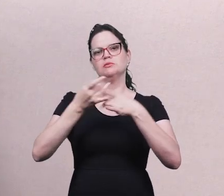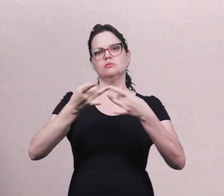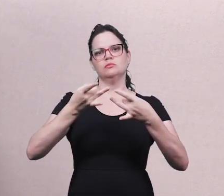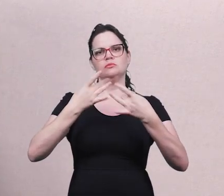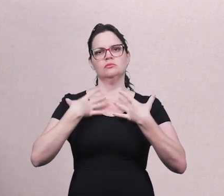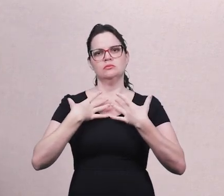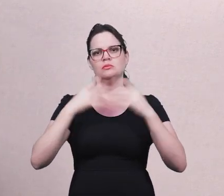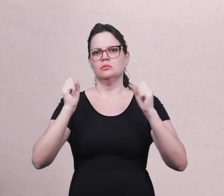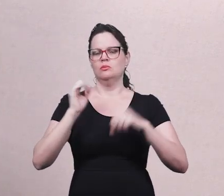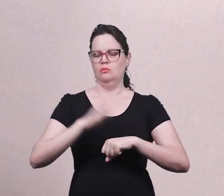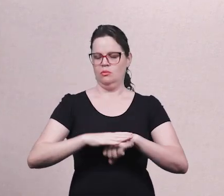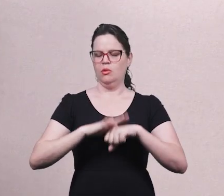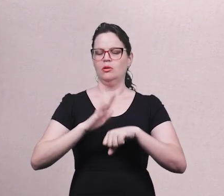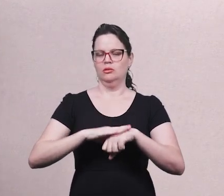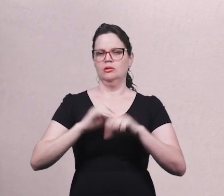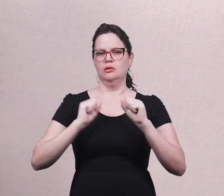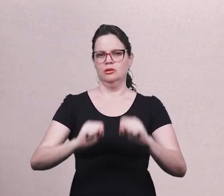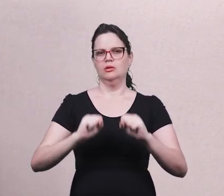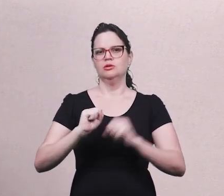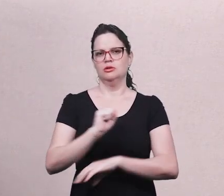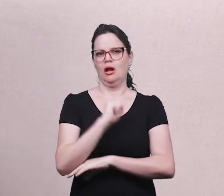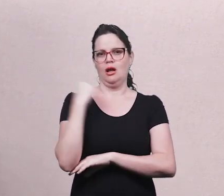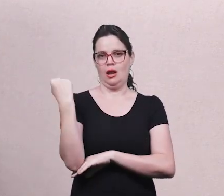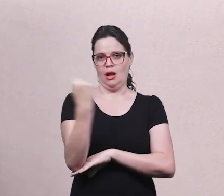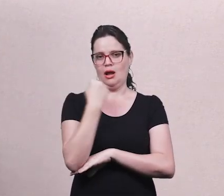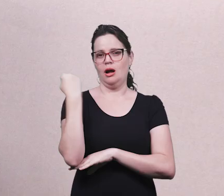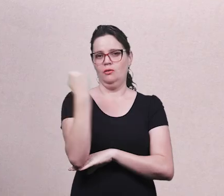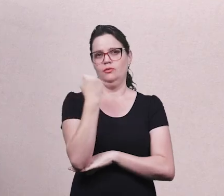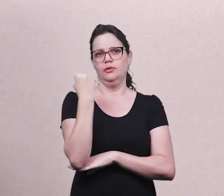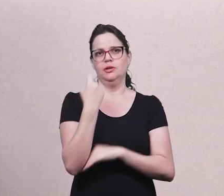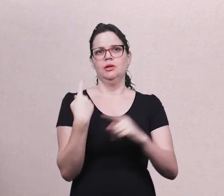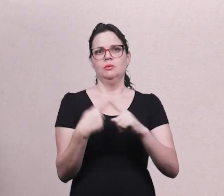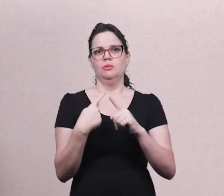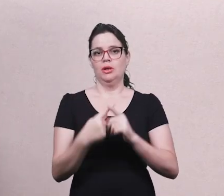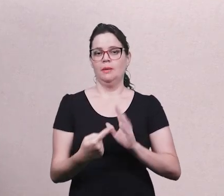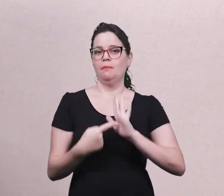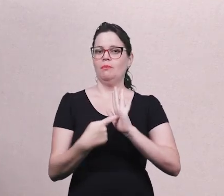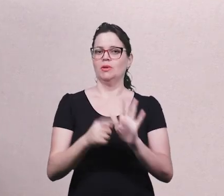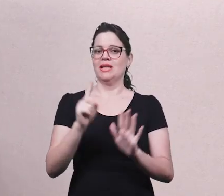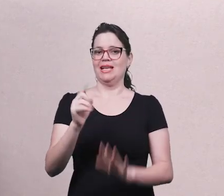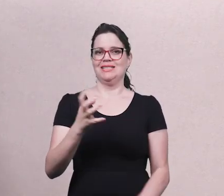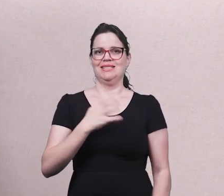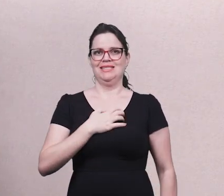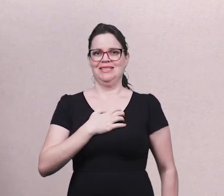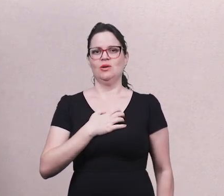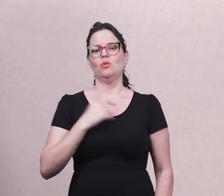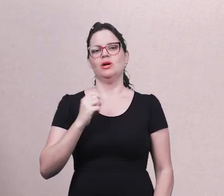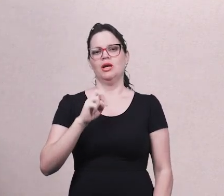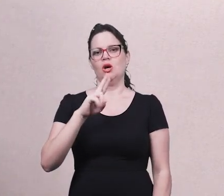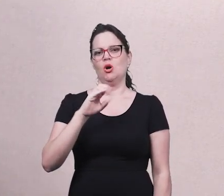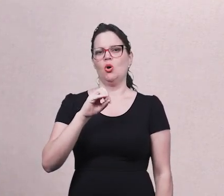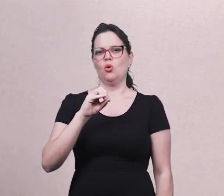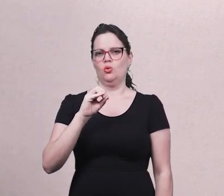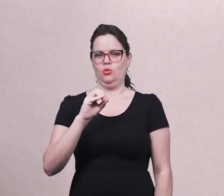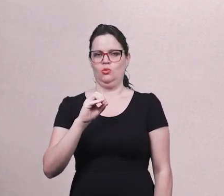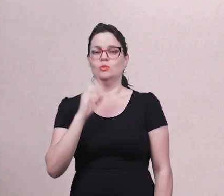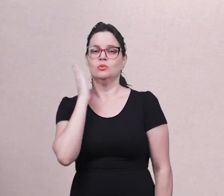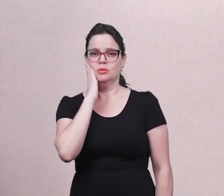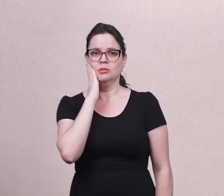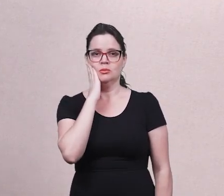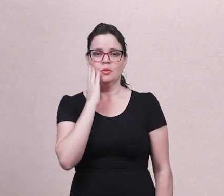doença, que pode ser até mais grave, que está como sintoma, apresenta como um sintoma a